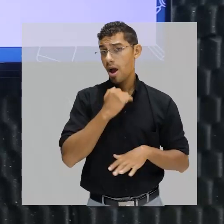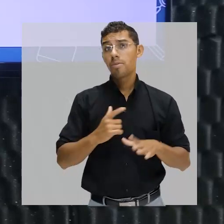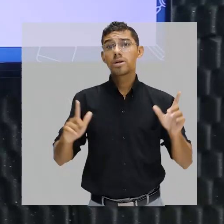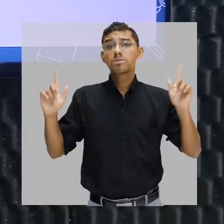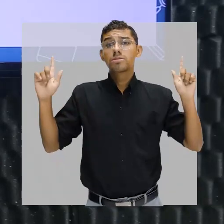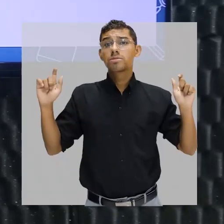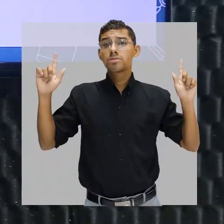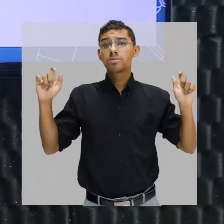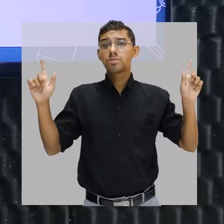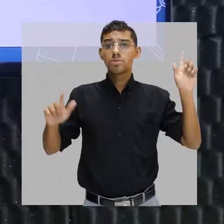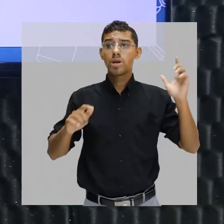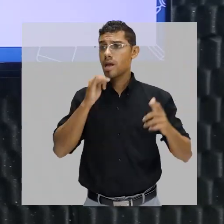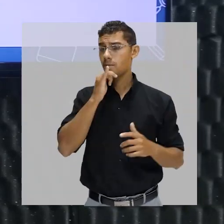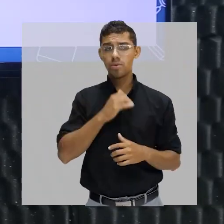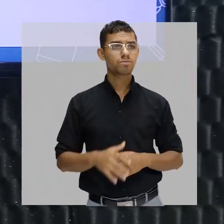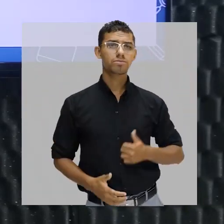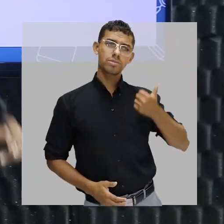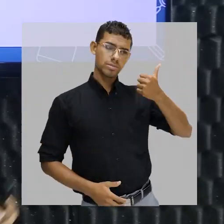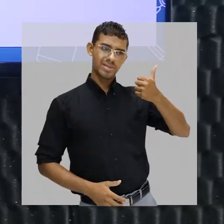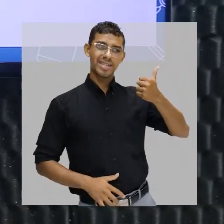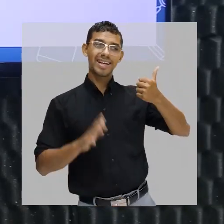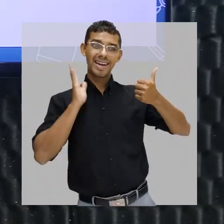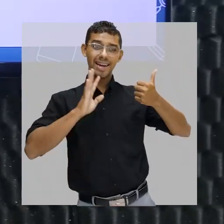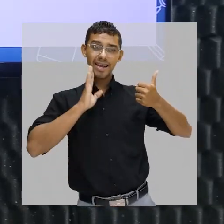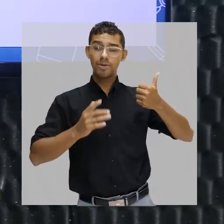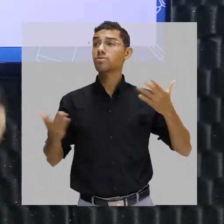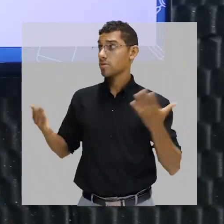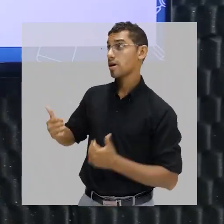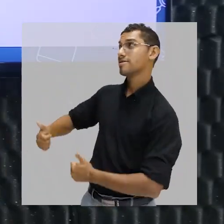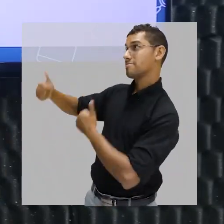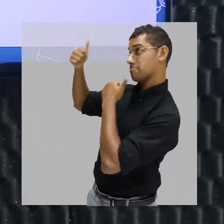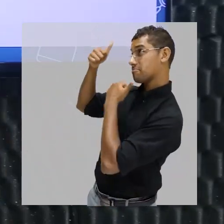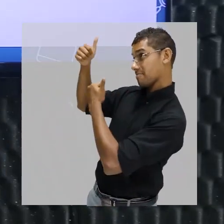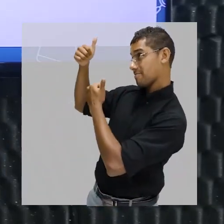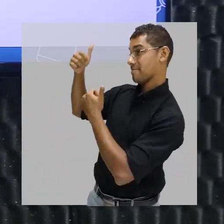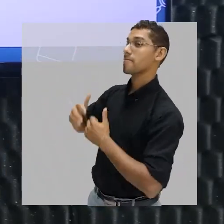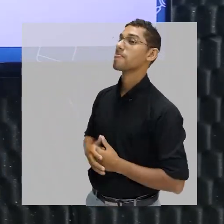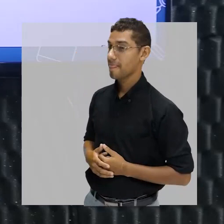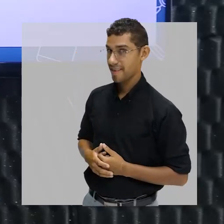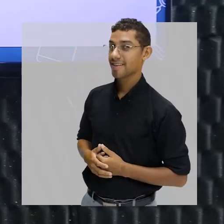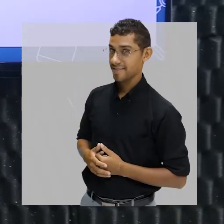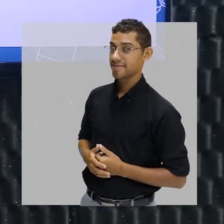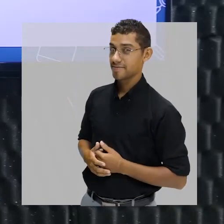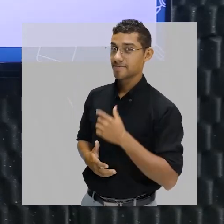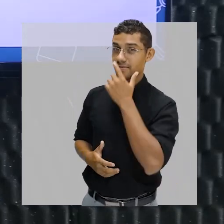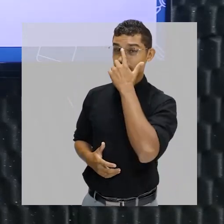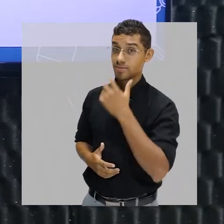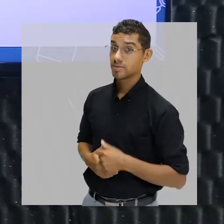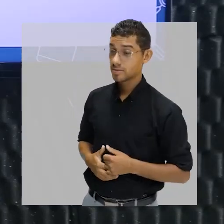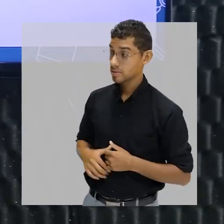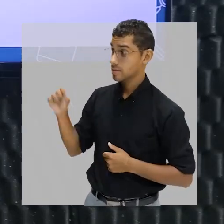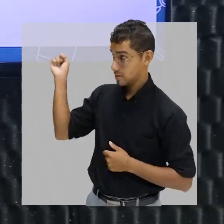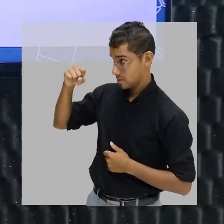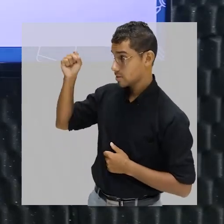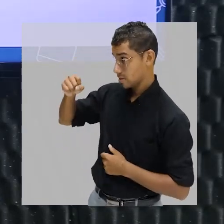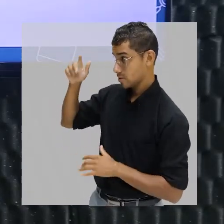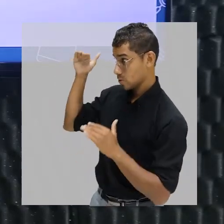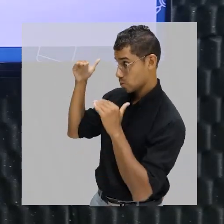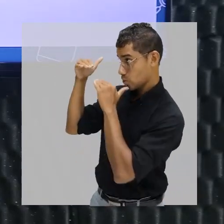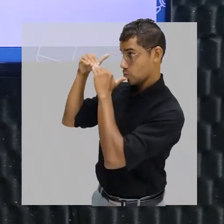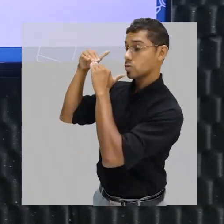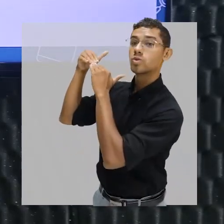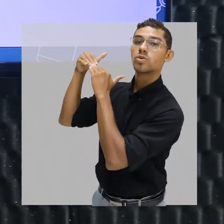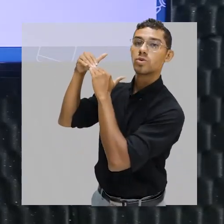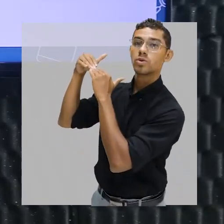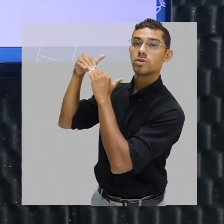as mãos para dar um sinal de legal, como o Tyron fez para mim, ele fez assim, ó. Tudo bem, é isso mesmo, ele concordou